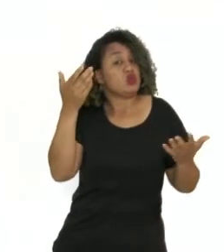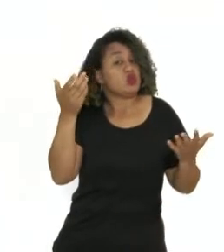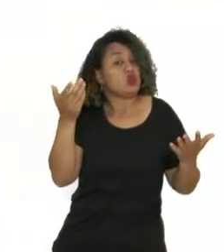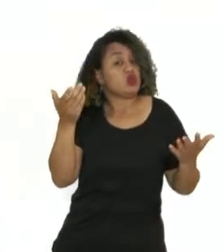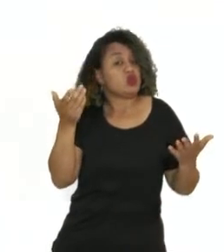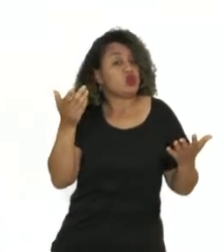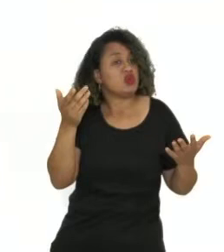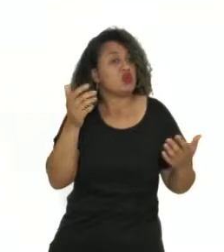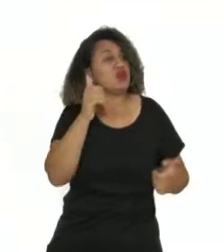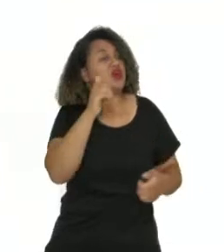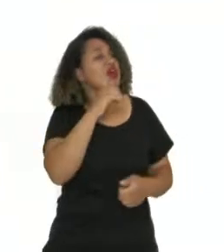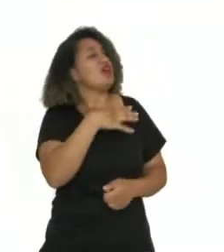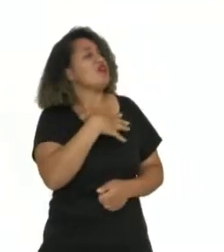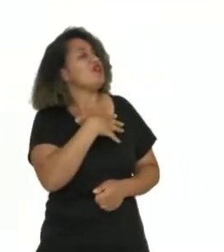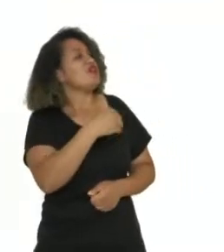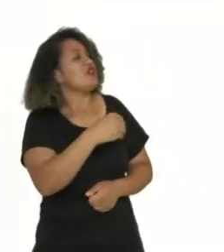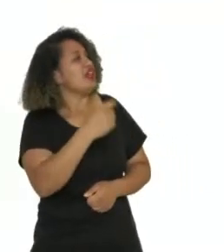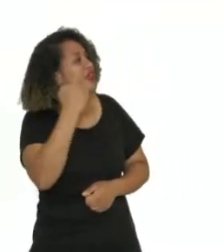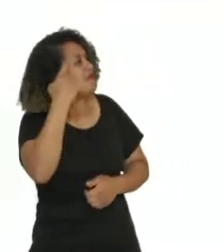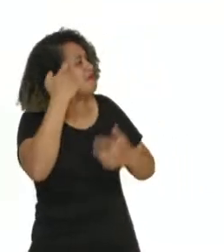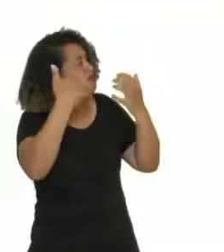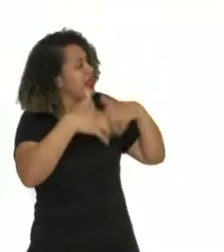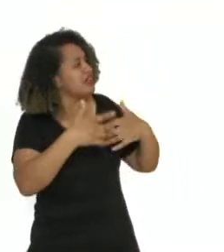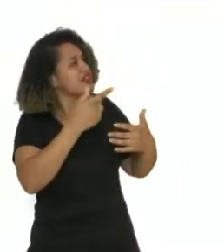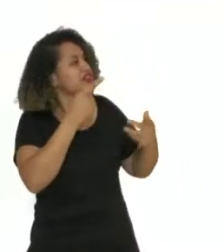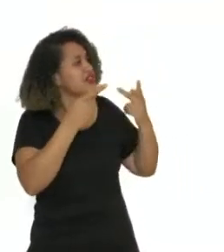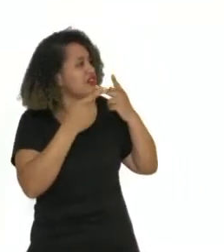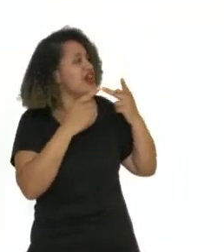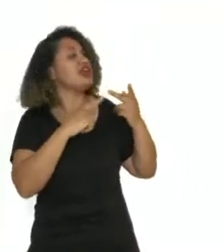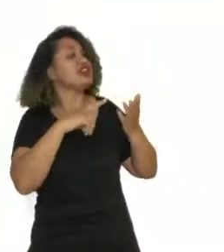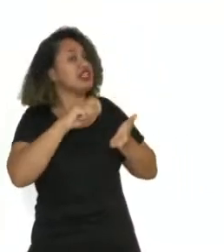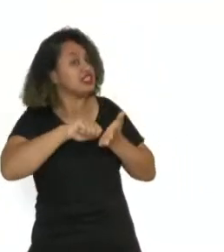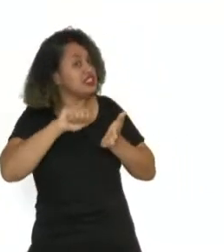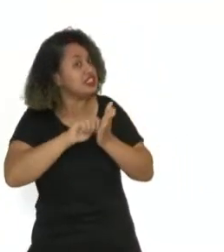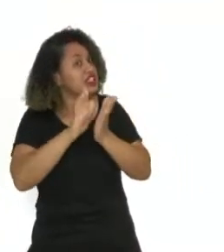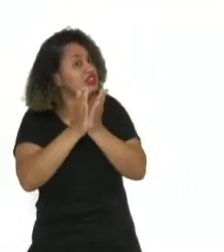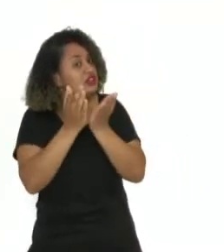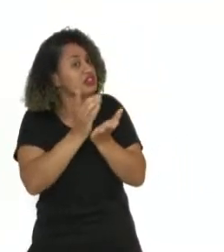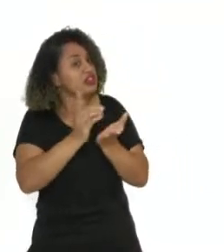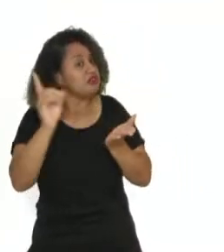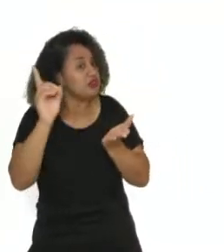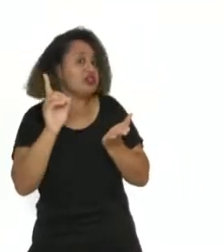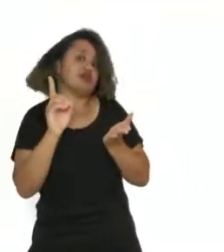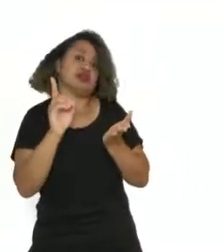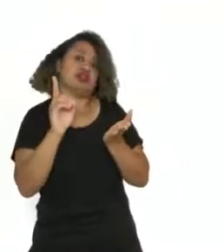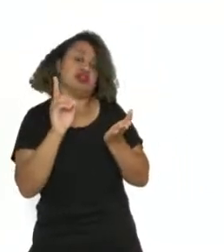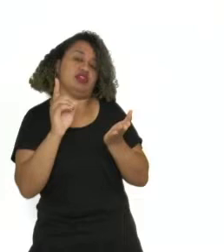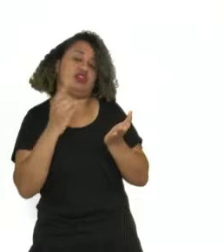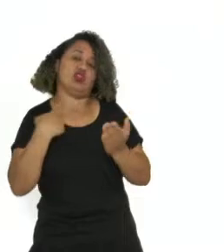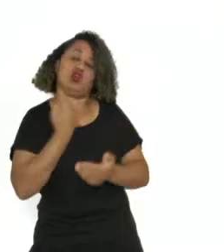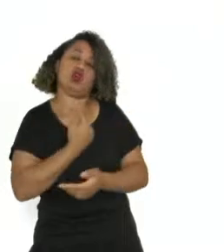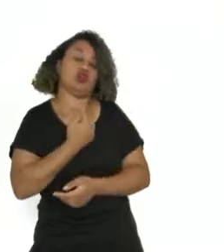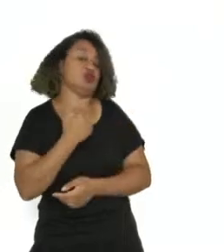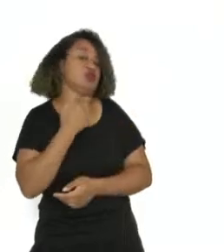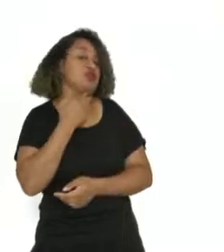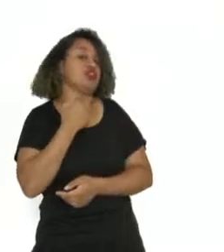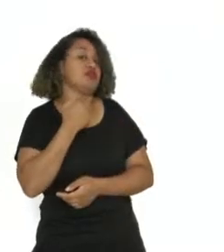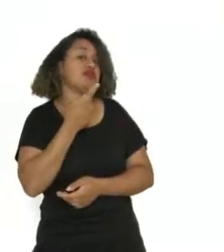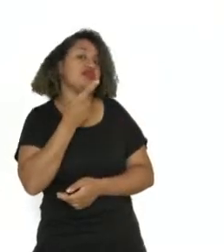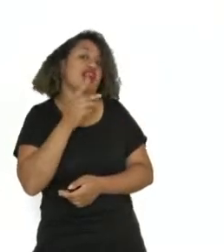Filha do céu, pensa no que fala. Está escrito na Sagrada Escritura. A gente não pode ficar blasfemando